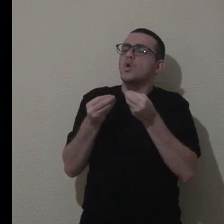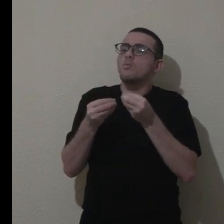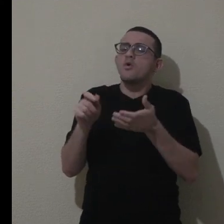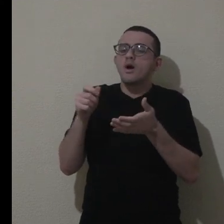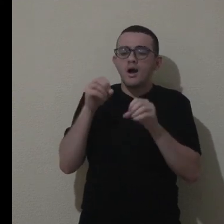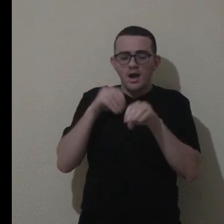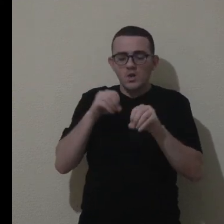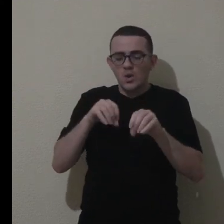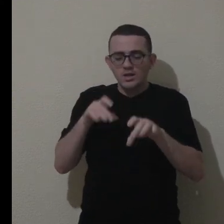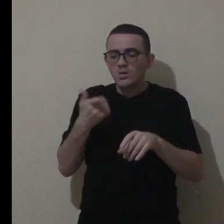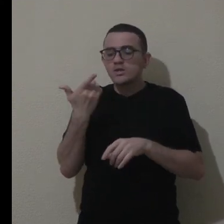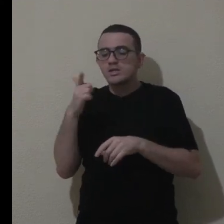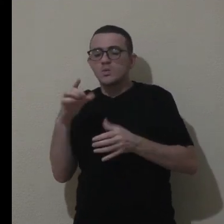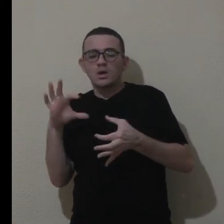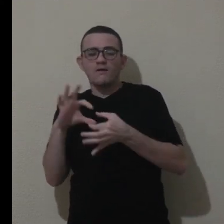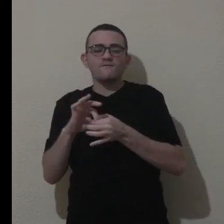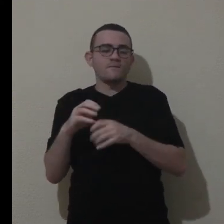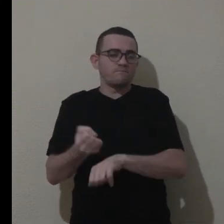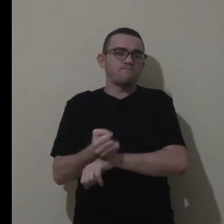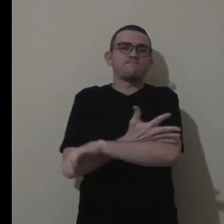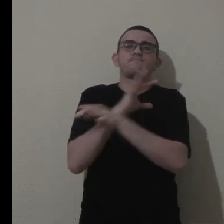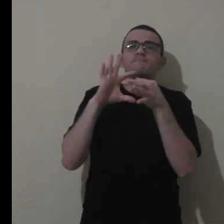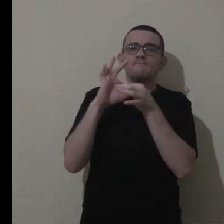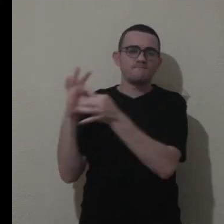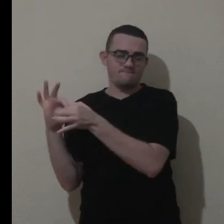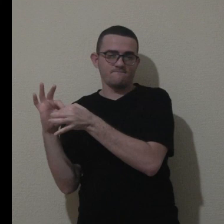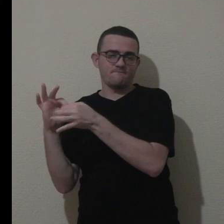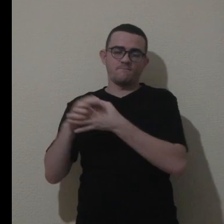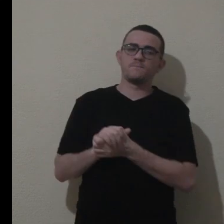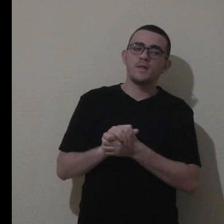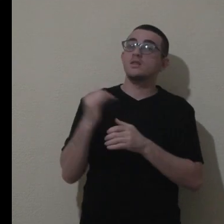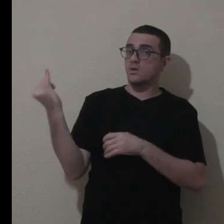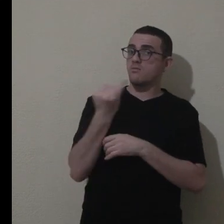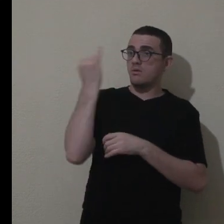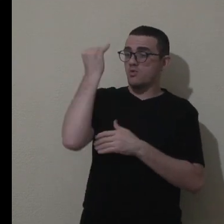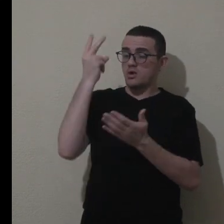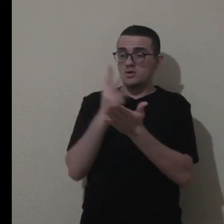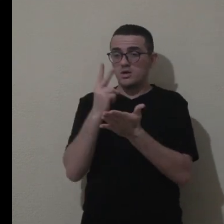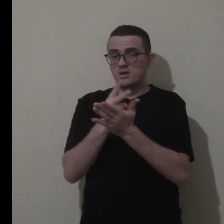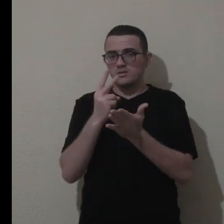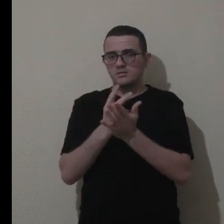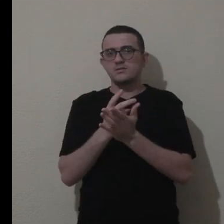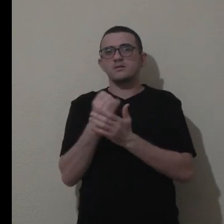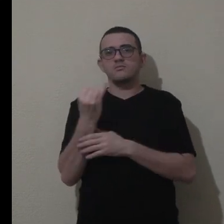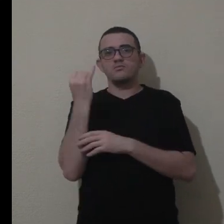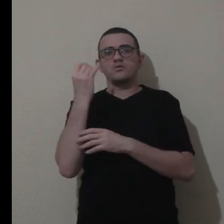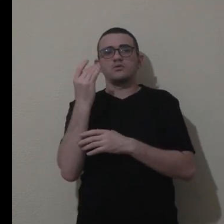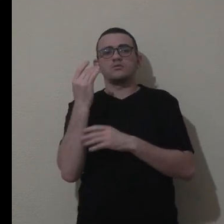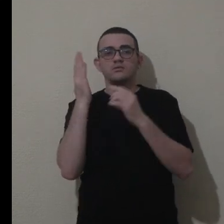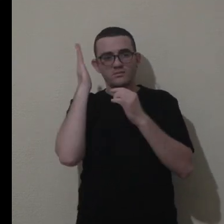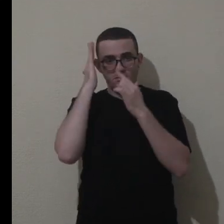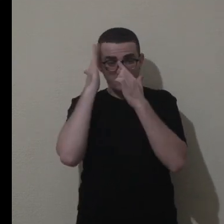ensino desprovida do contexto emocional. Então, esse é um ponto importante que sempre guardem em frente. E, claro,